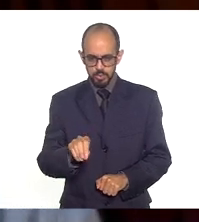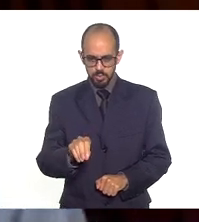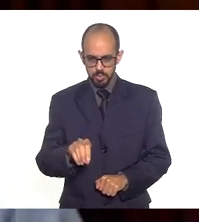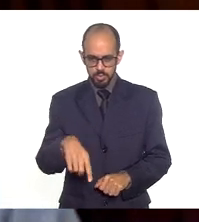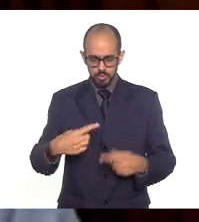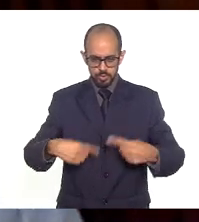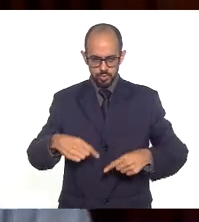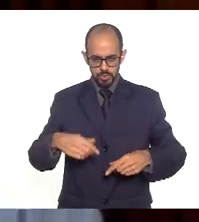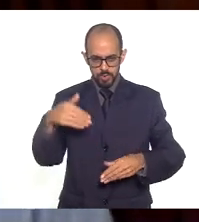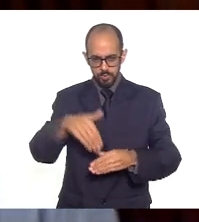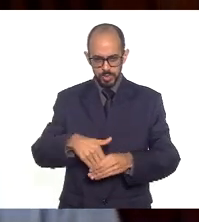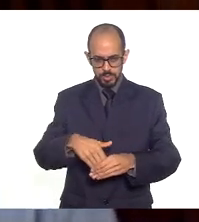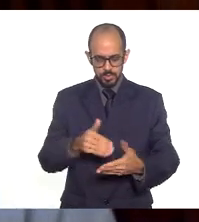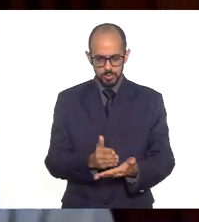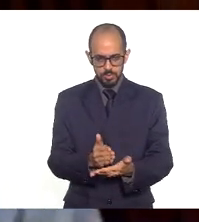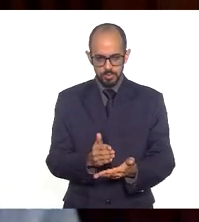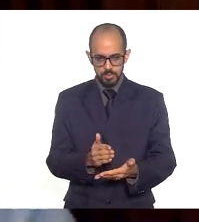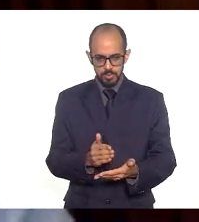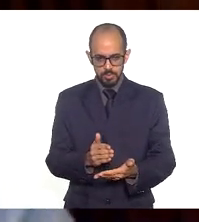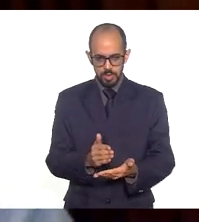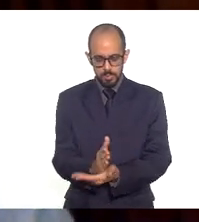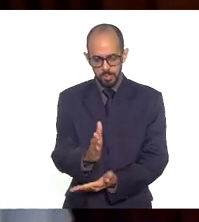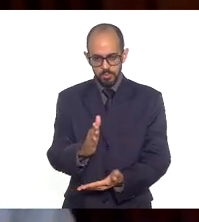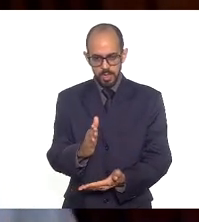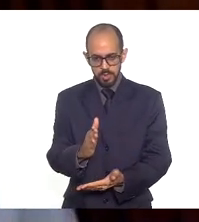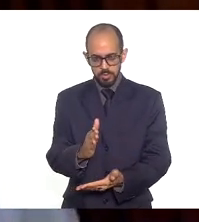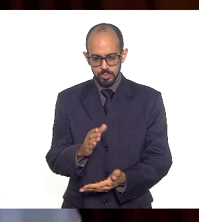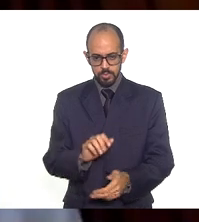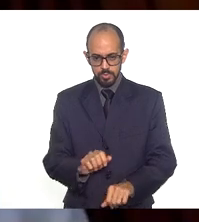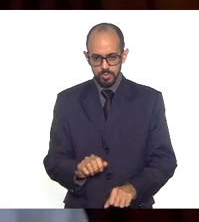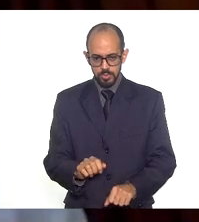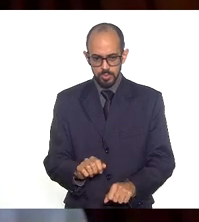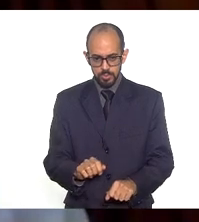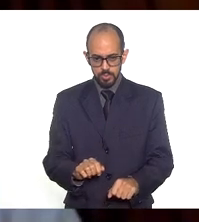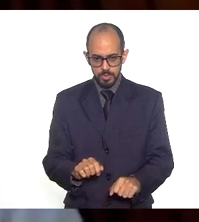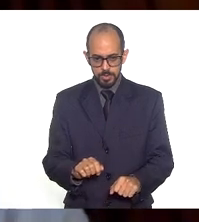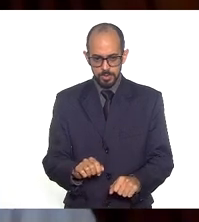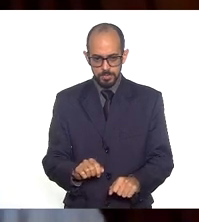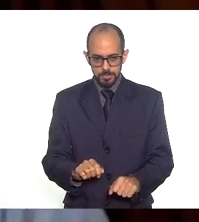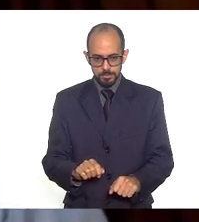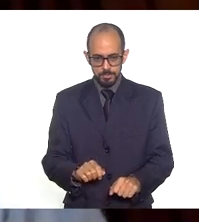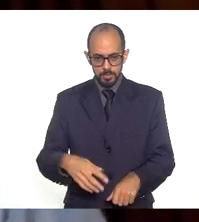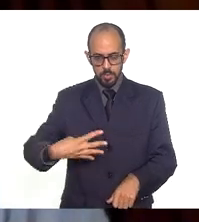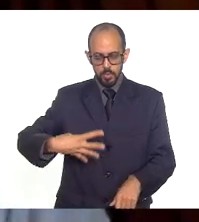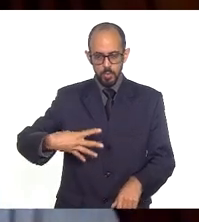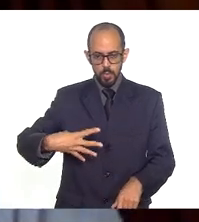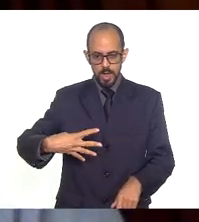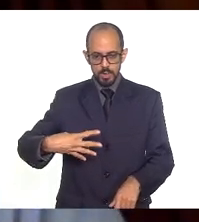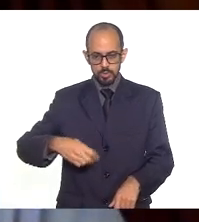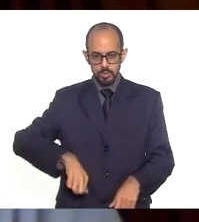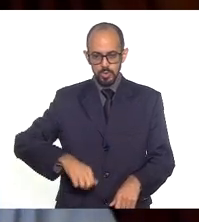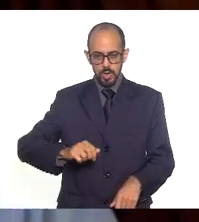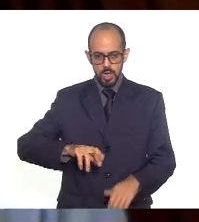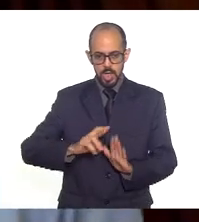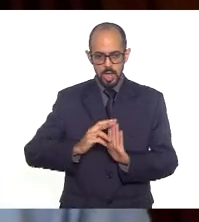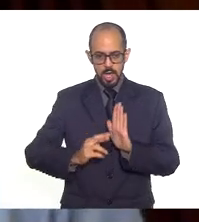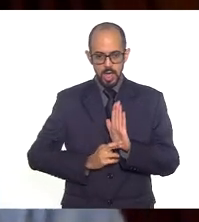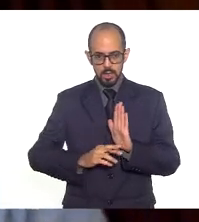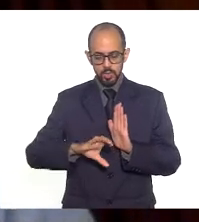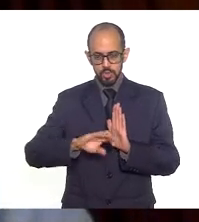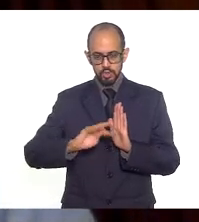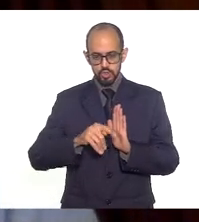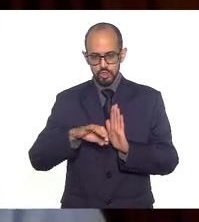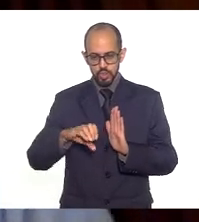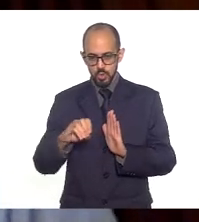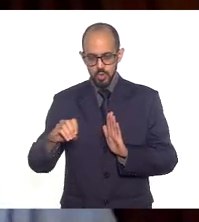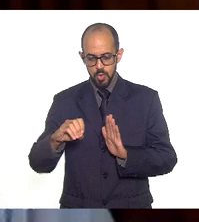Em discussão e em votação, aprovado. Quarto, relator deputado Chico Machado,